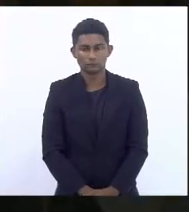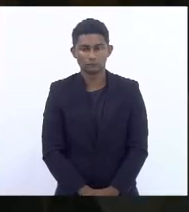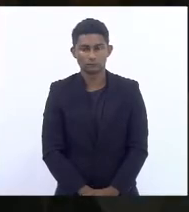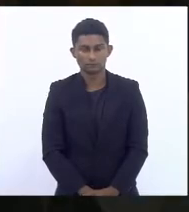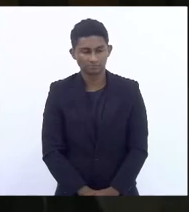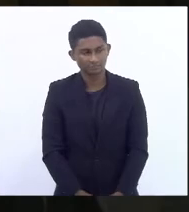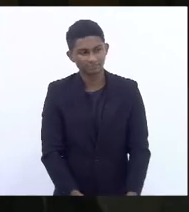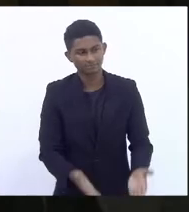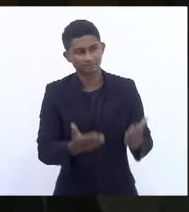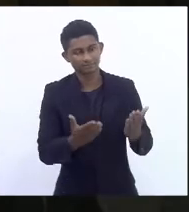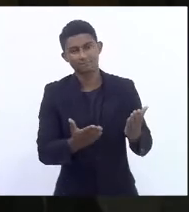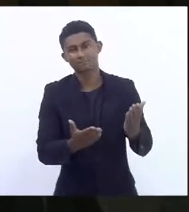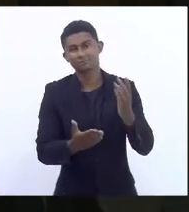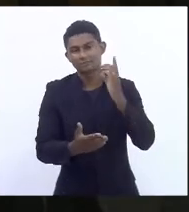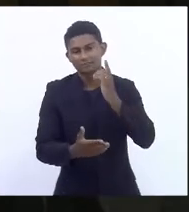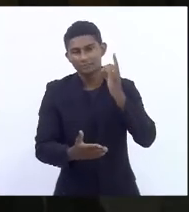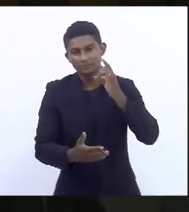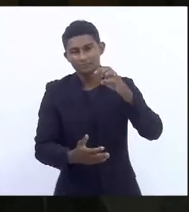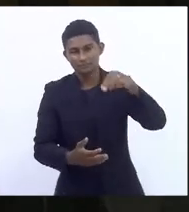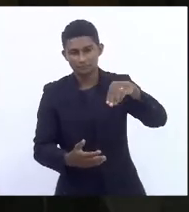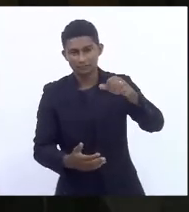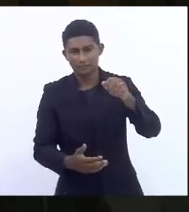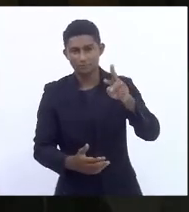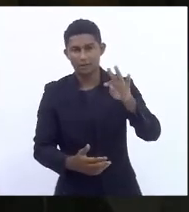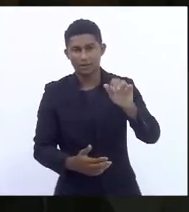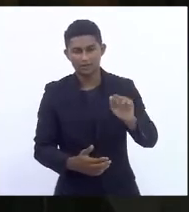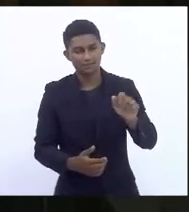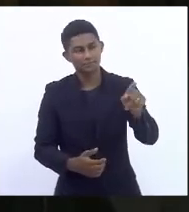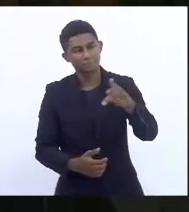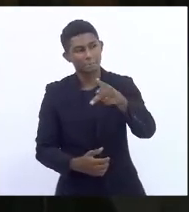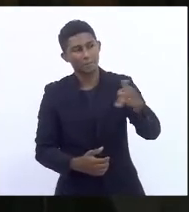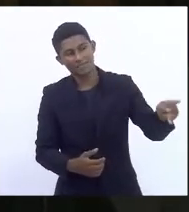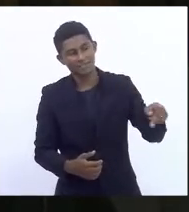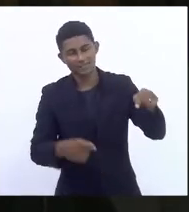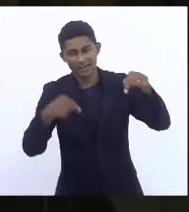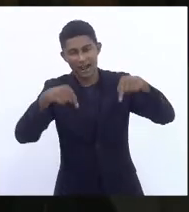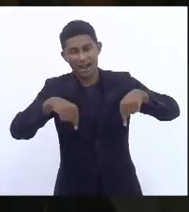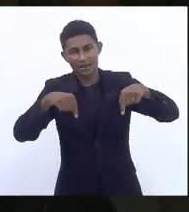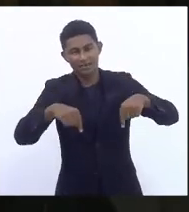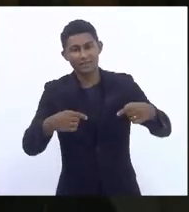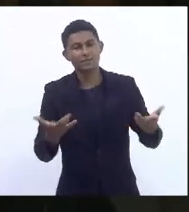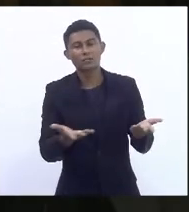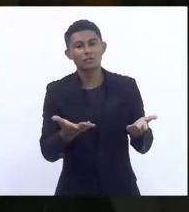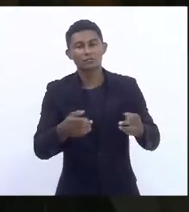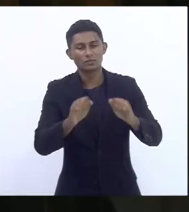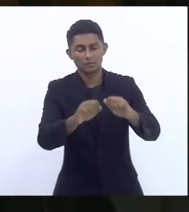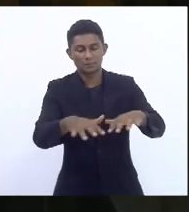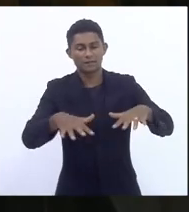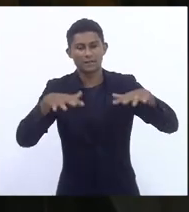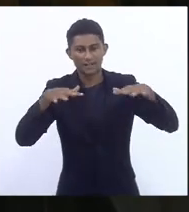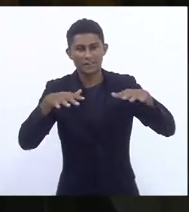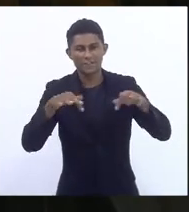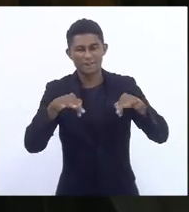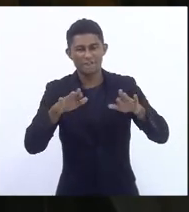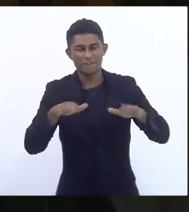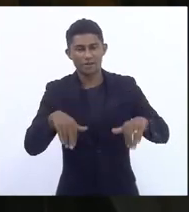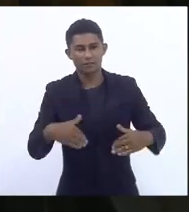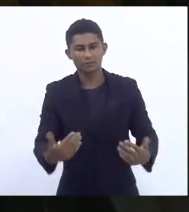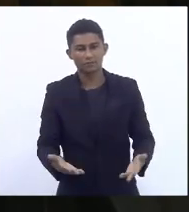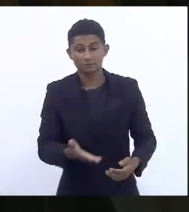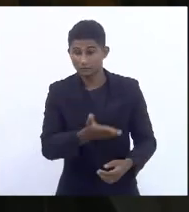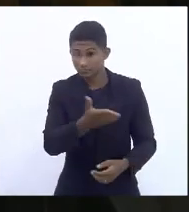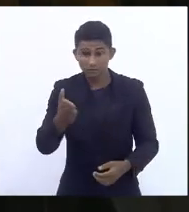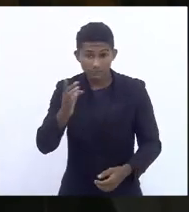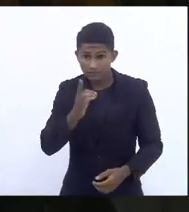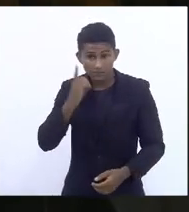Deputada Marta Rocha, que preside aqui o nosso expediente final, senhoras deputadas, senhores